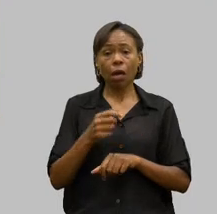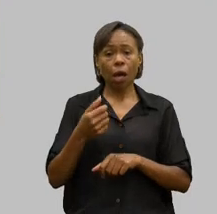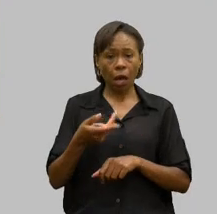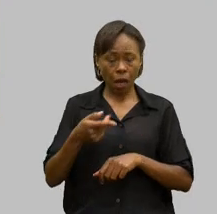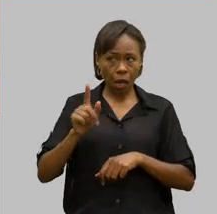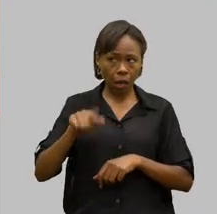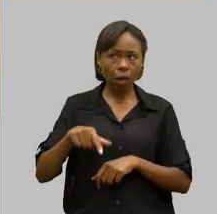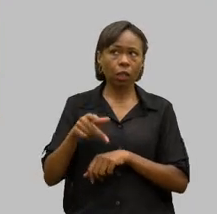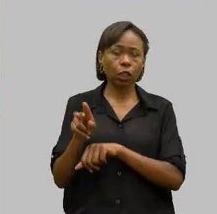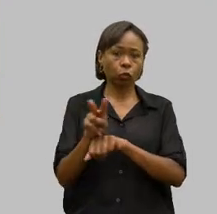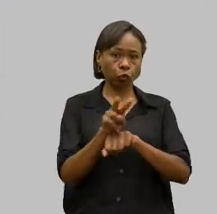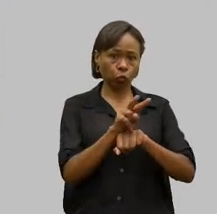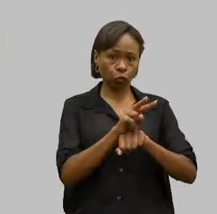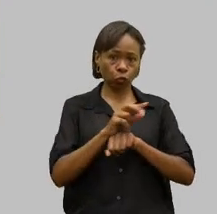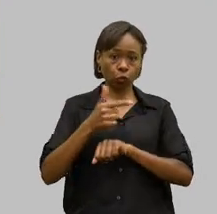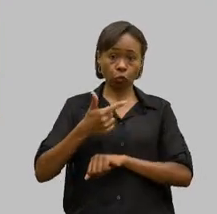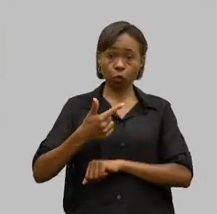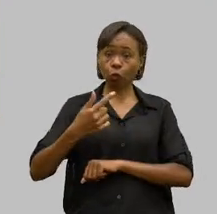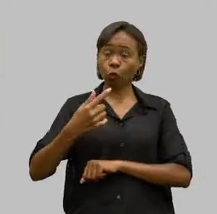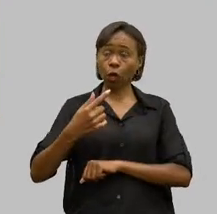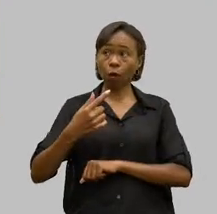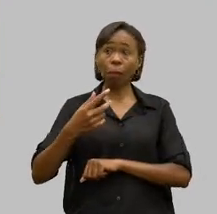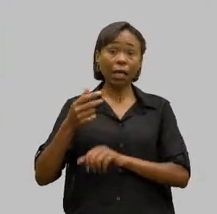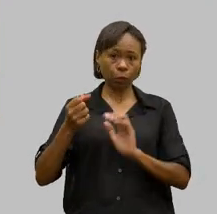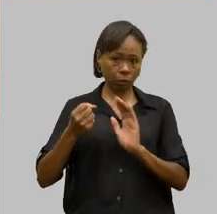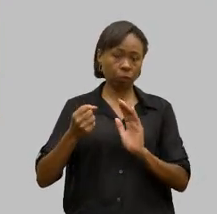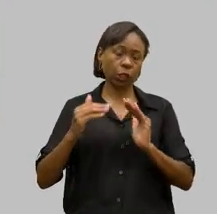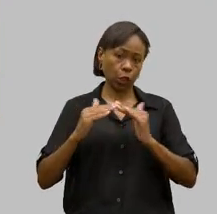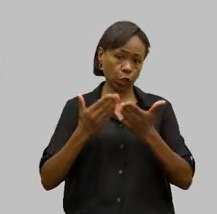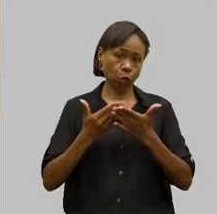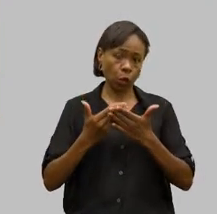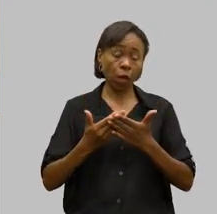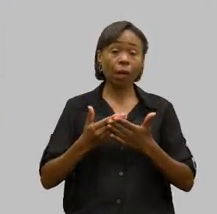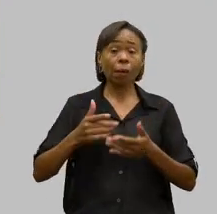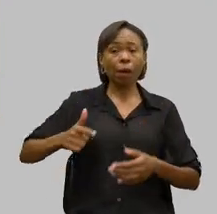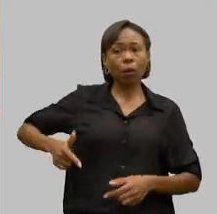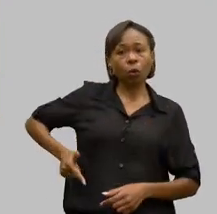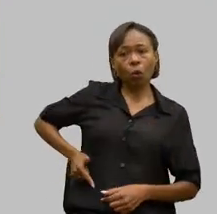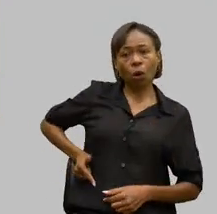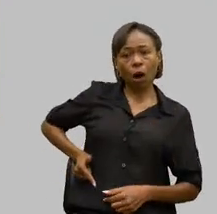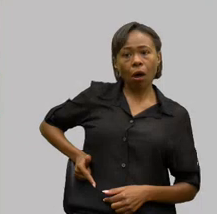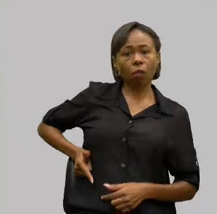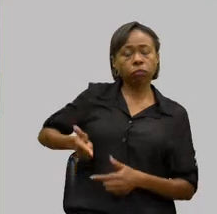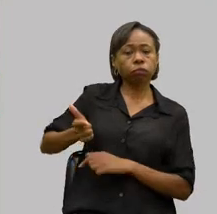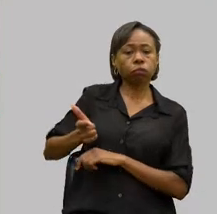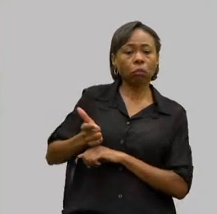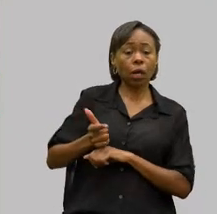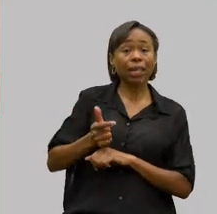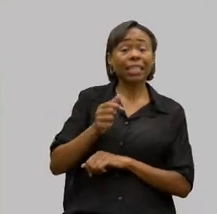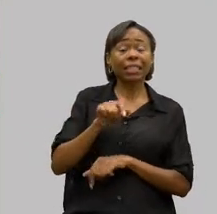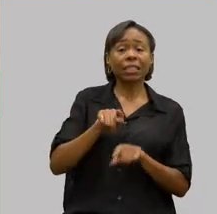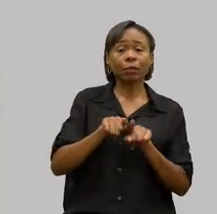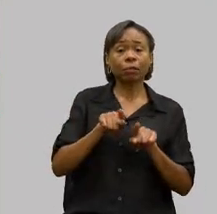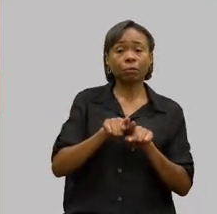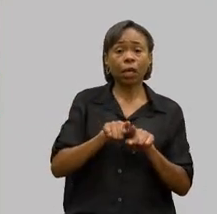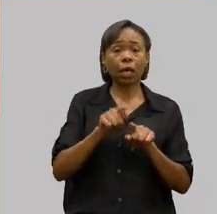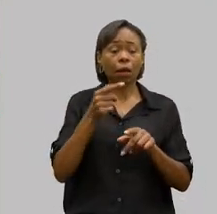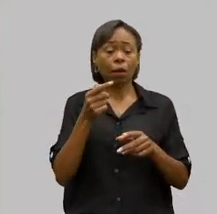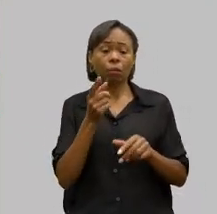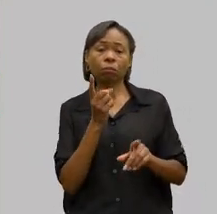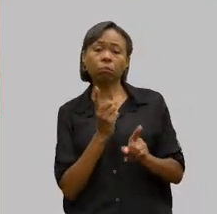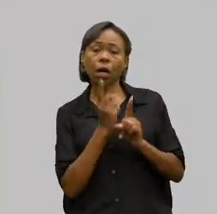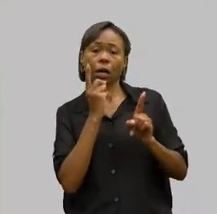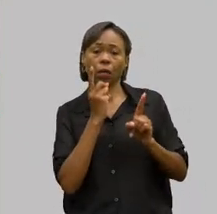patrimonial, inclusive armada, utilizar para o controle de acesso à escola detector de metais, portátil ou